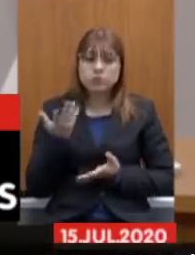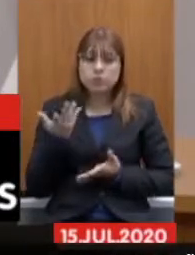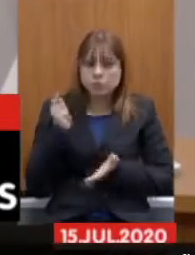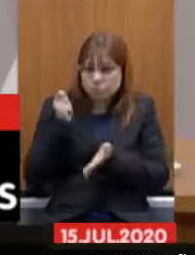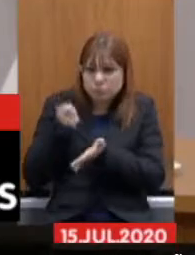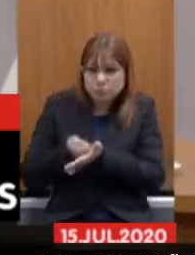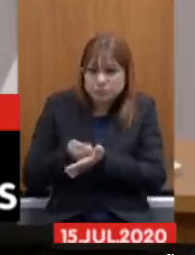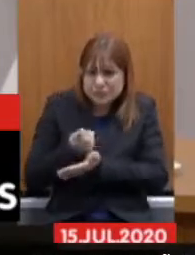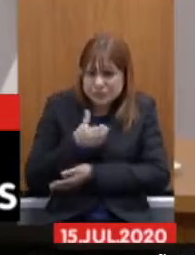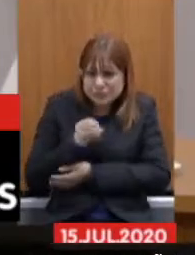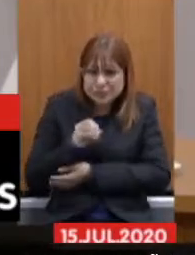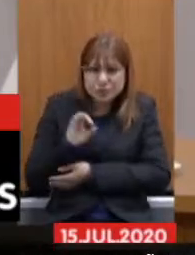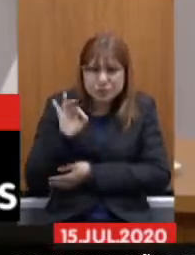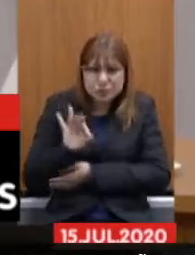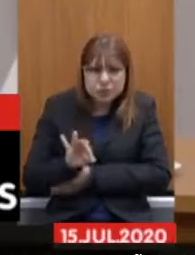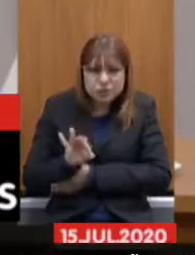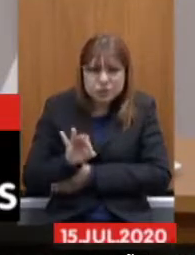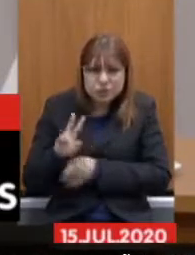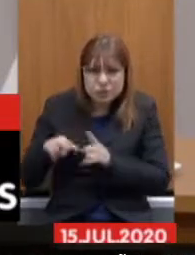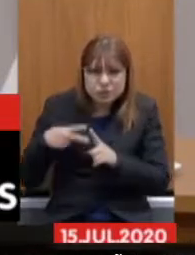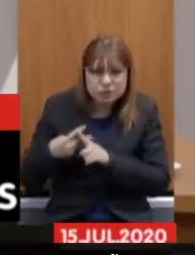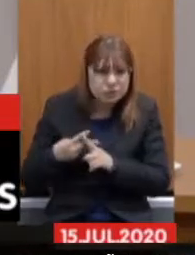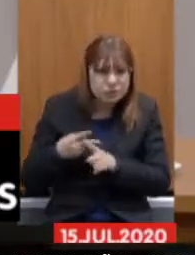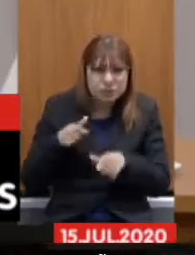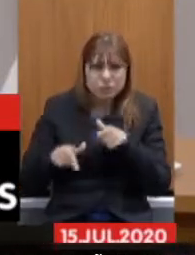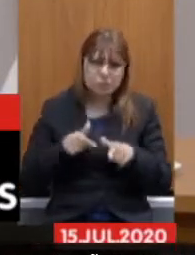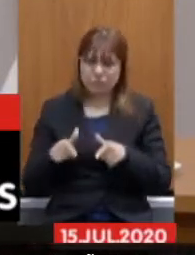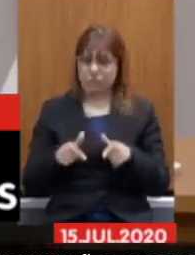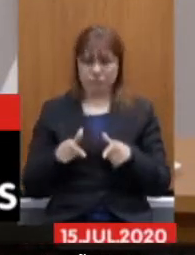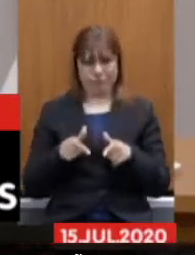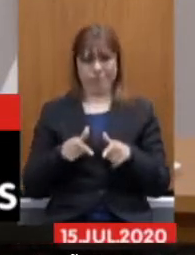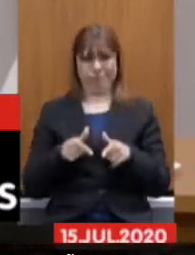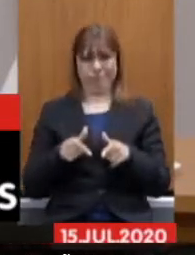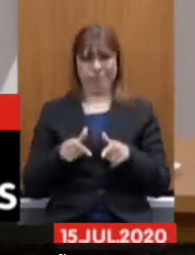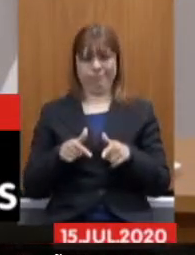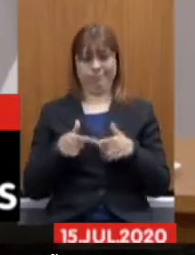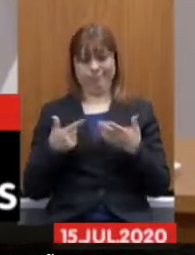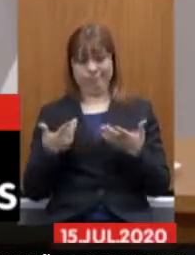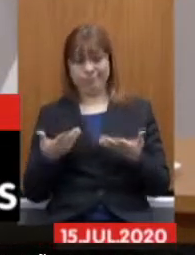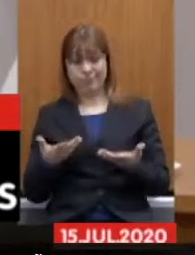polo 100 porcento de tempo então temos a